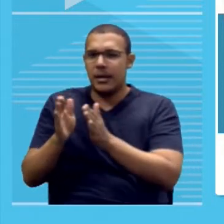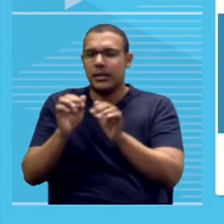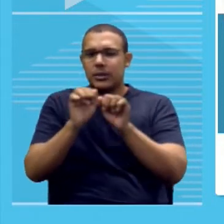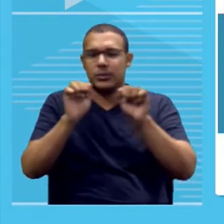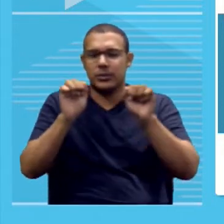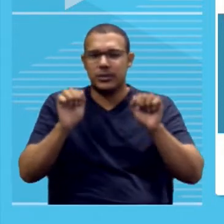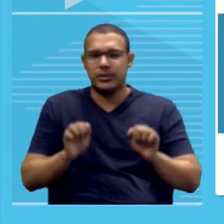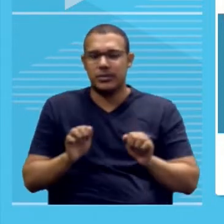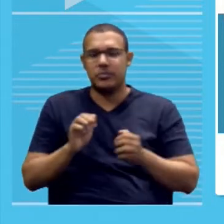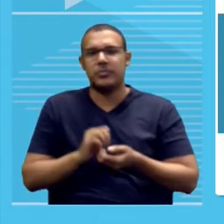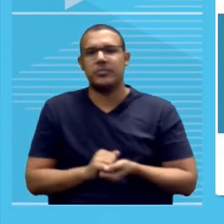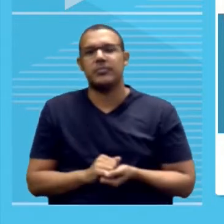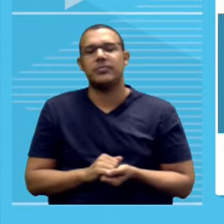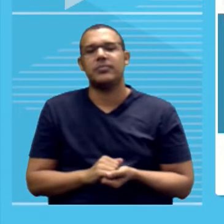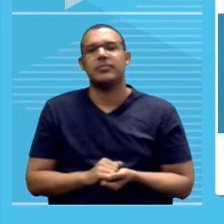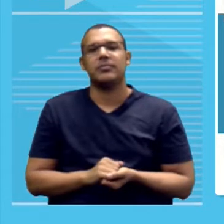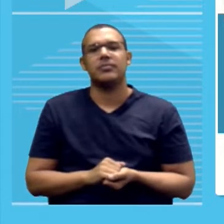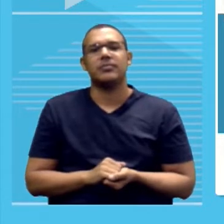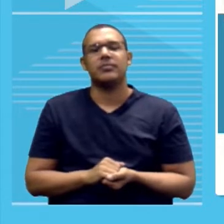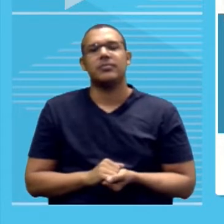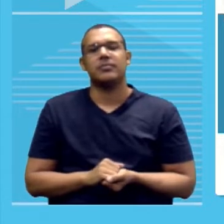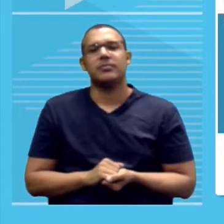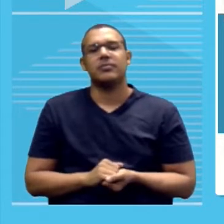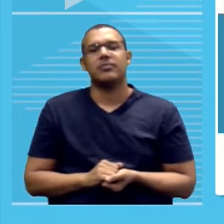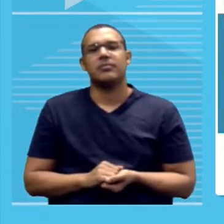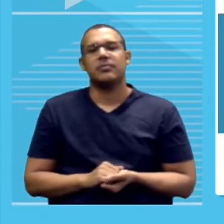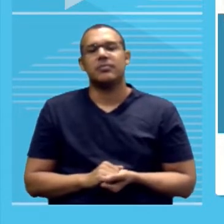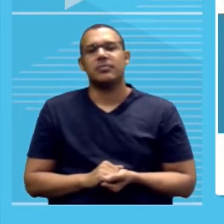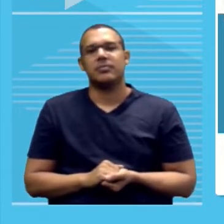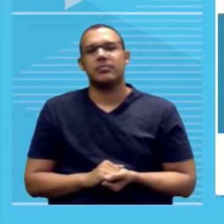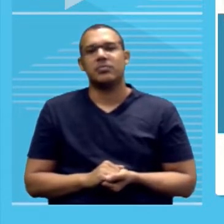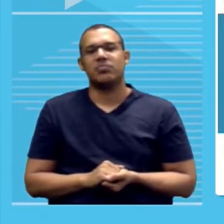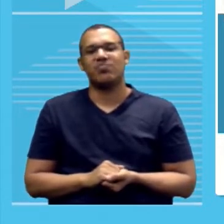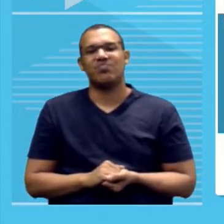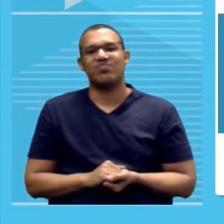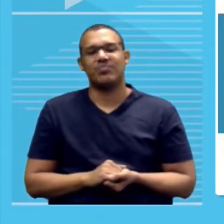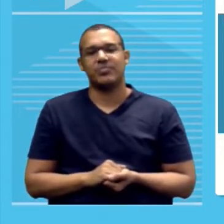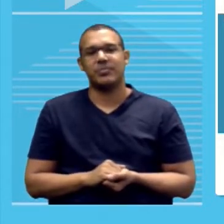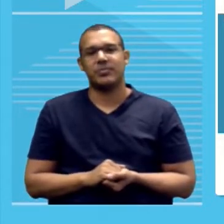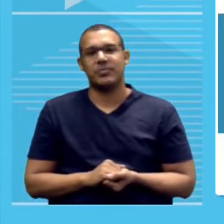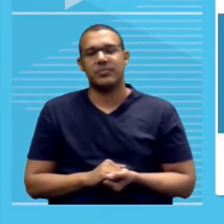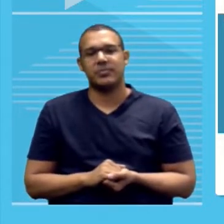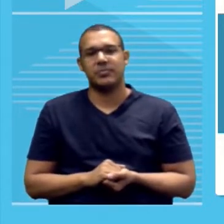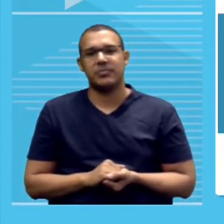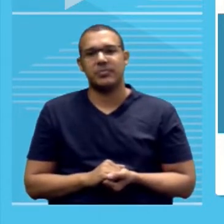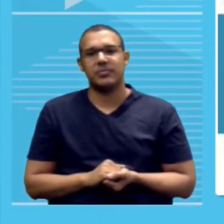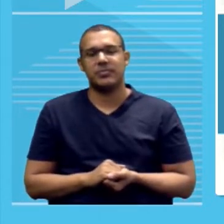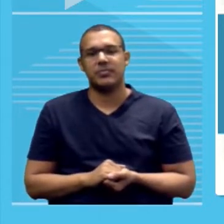Bacana? Então, vamos adiante aqui que a gente tem muita coisa para conversar hoje.